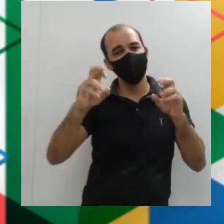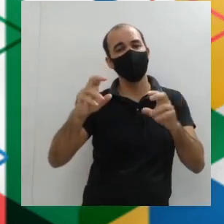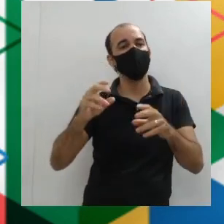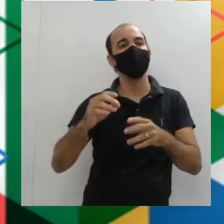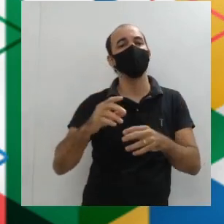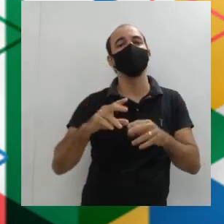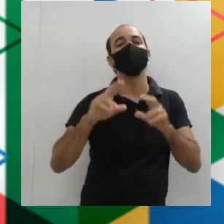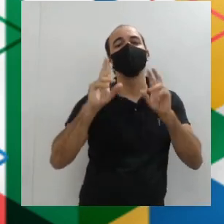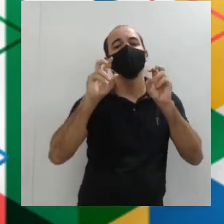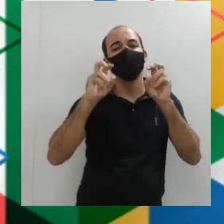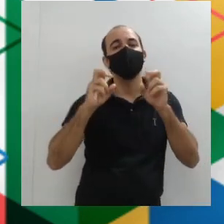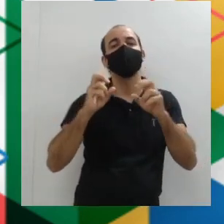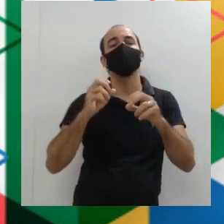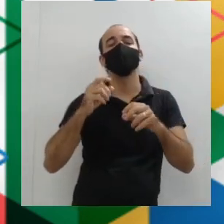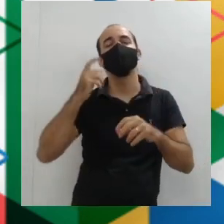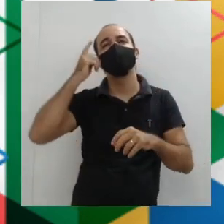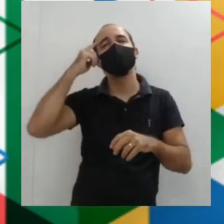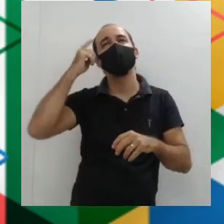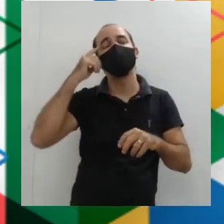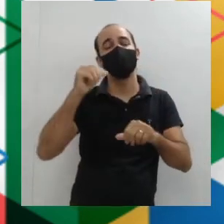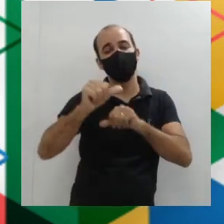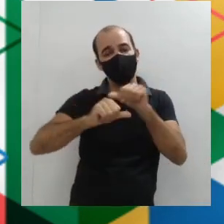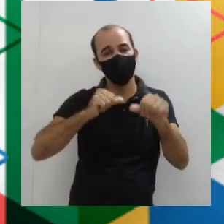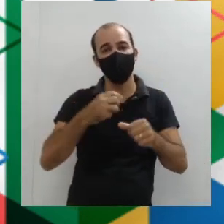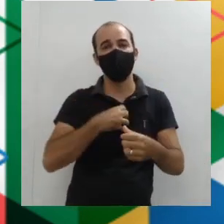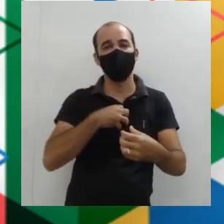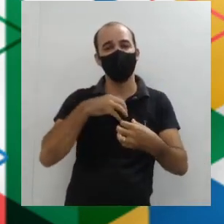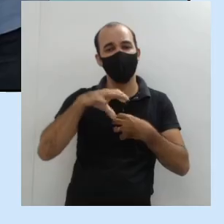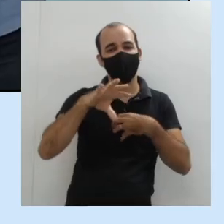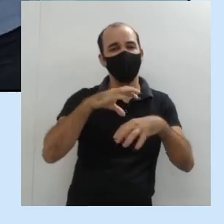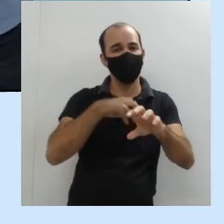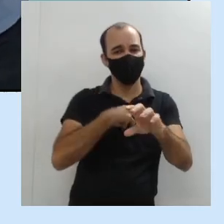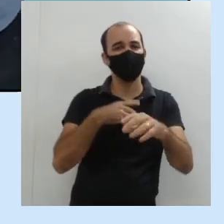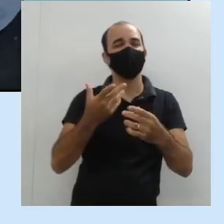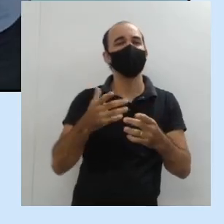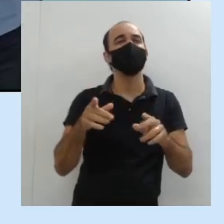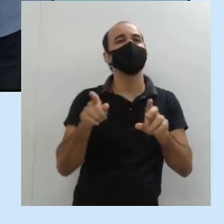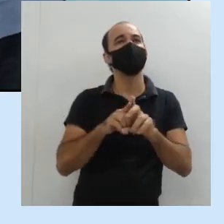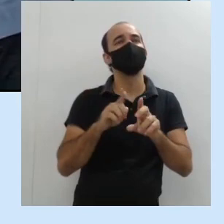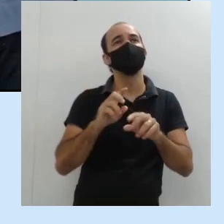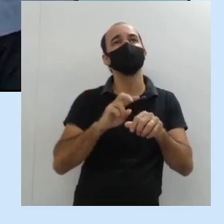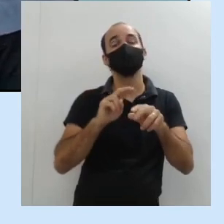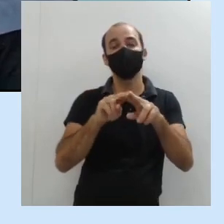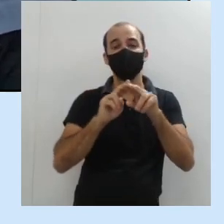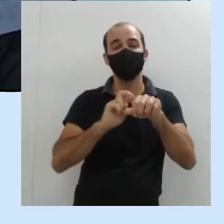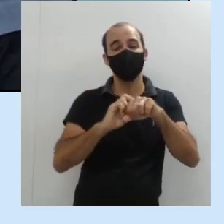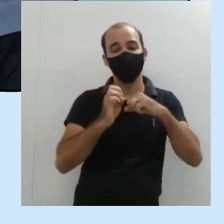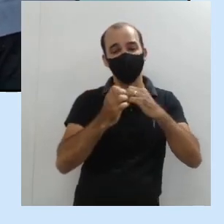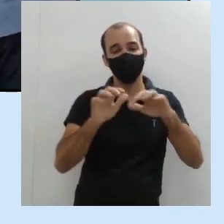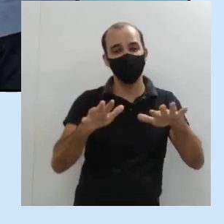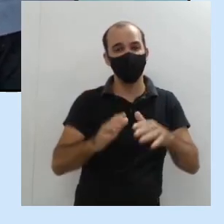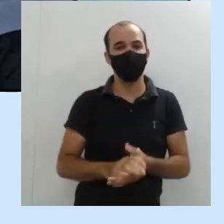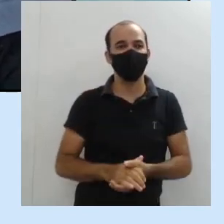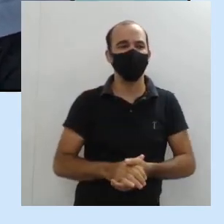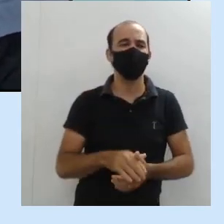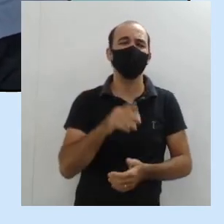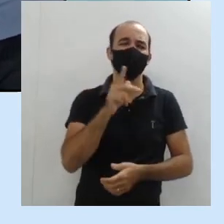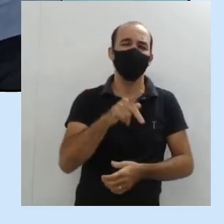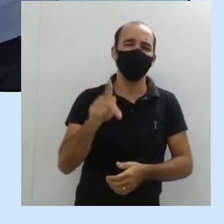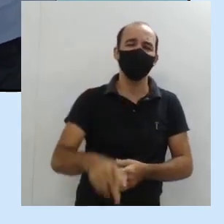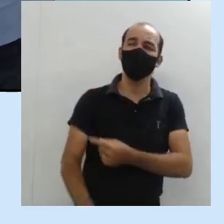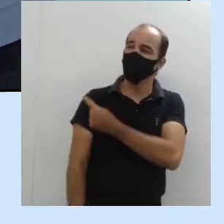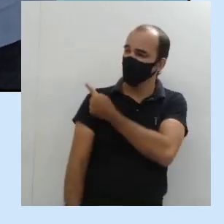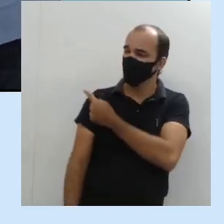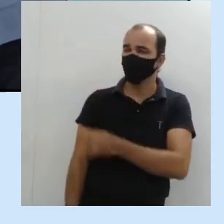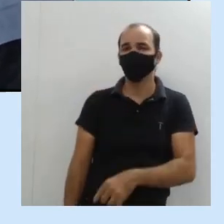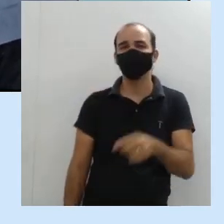poderia ter levado algumas pessoas a serem melhores. Esses dias eu me perguntava, enquanto assistia uma